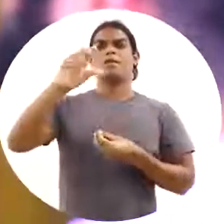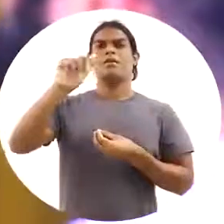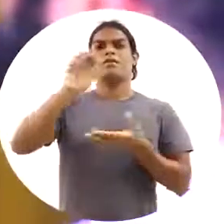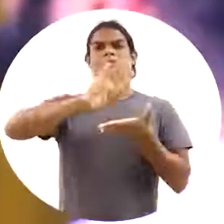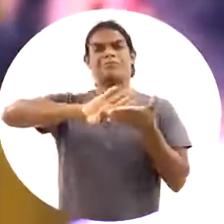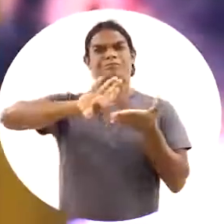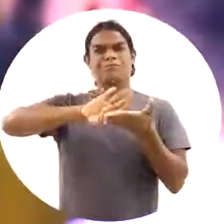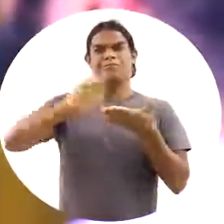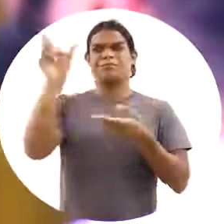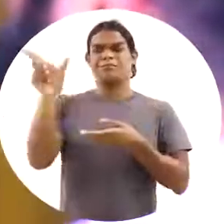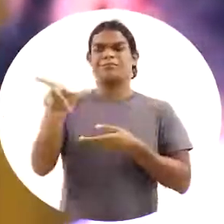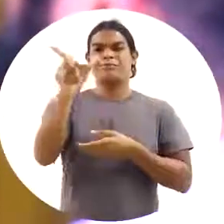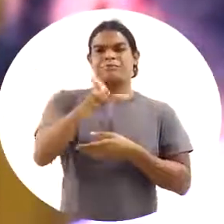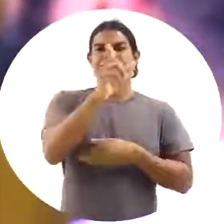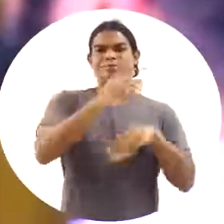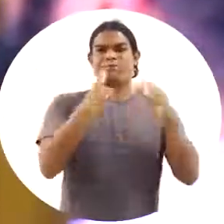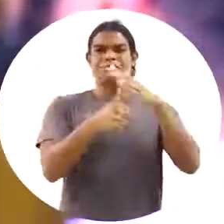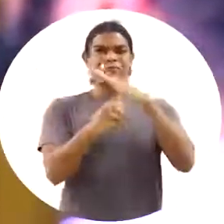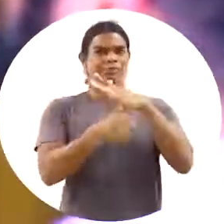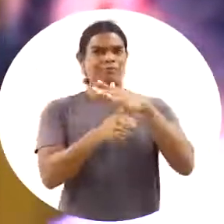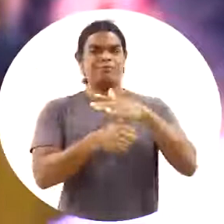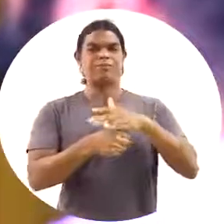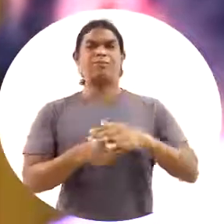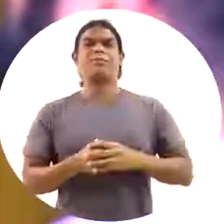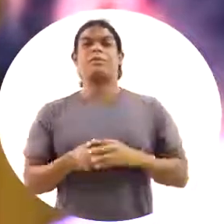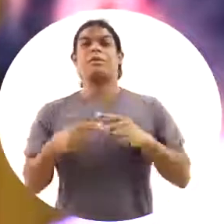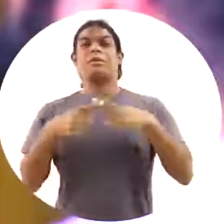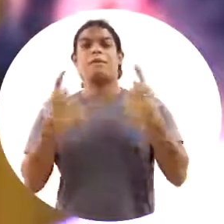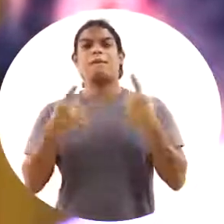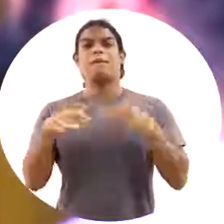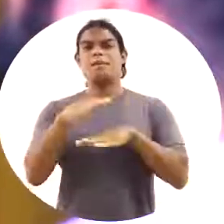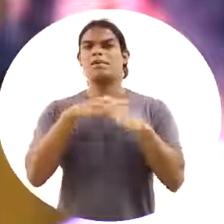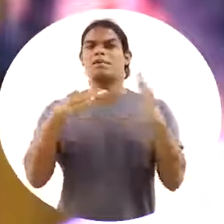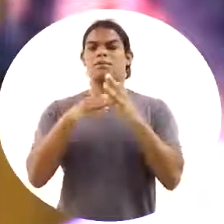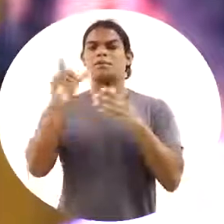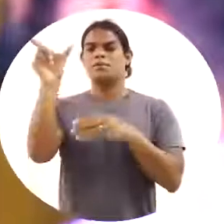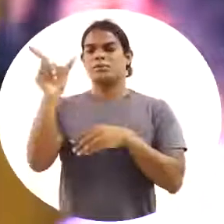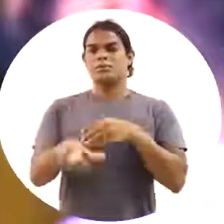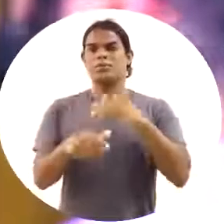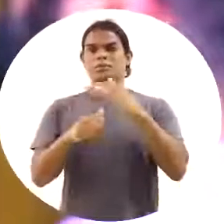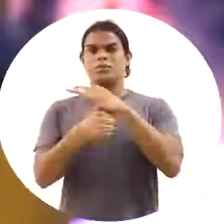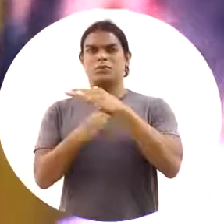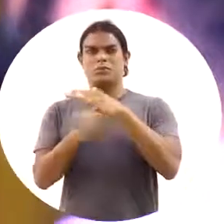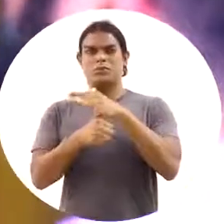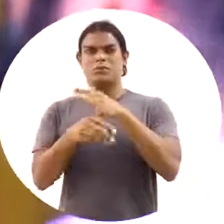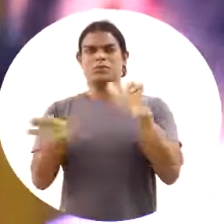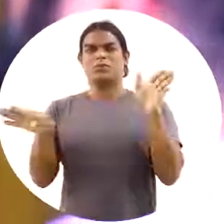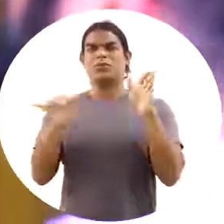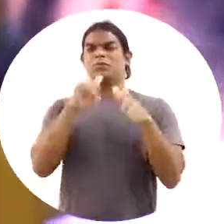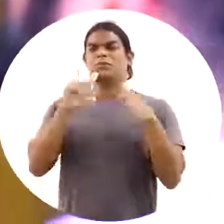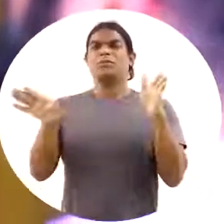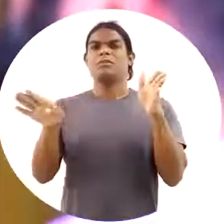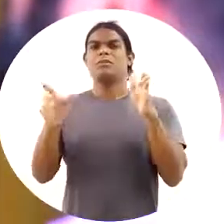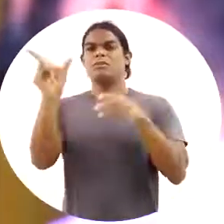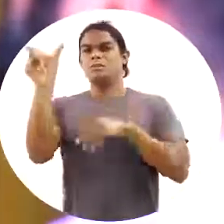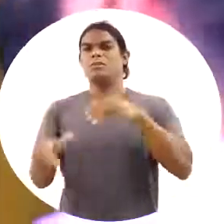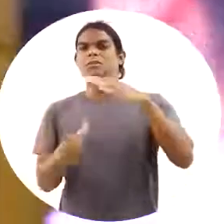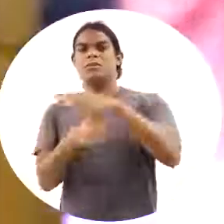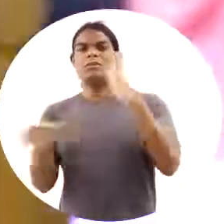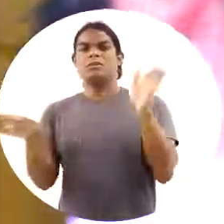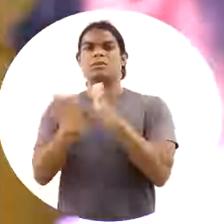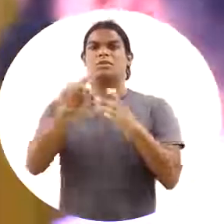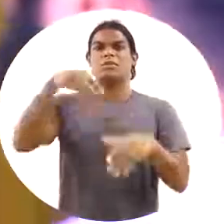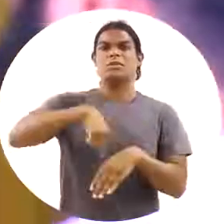tem, né? Então, mas o corpo de clientes da iniciativa privada, ou seja, um cliente que chega aqui querendo construir uma